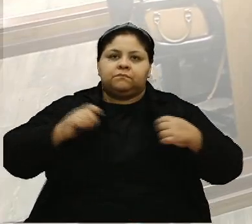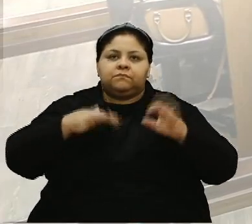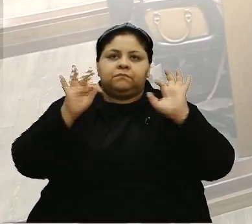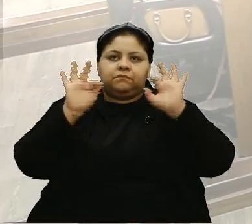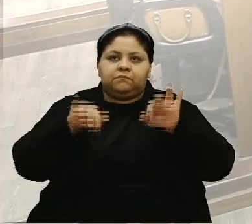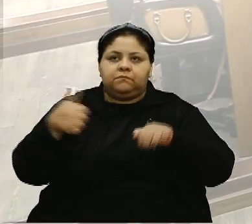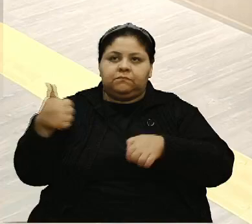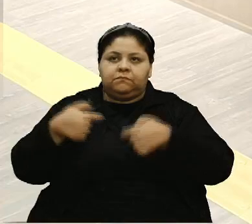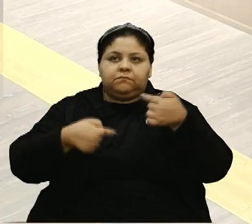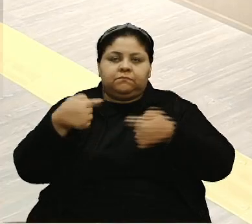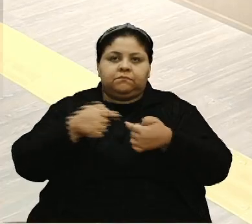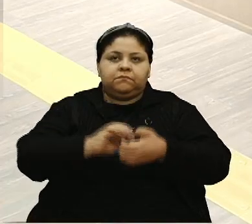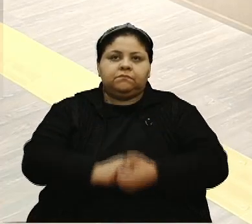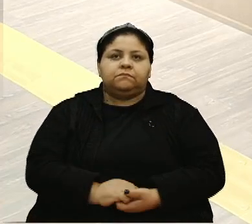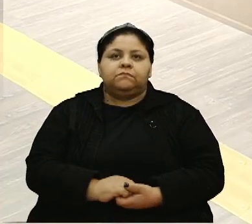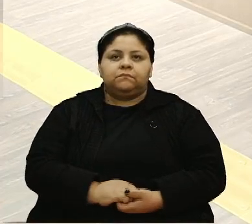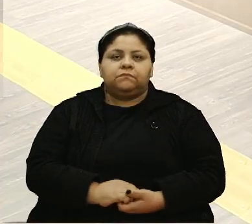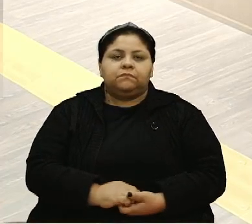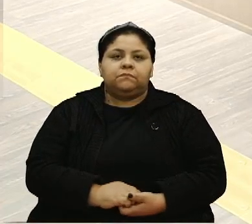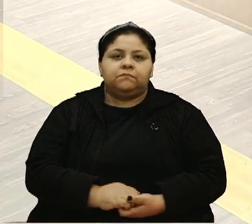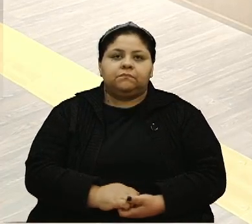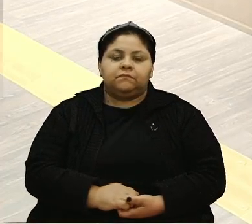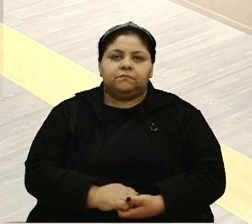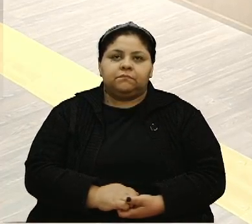Encerrada a primeira discussão.